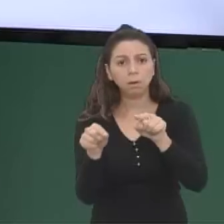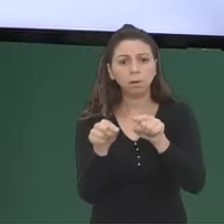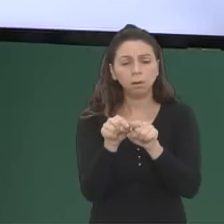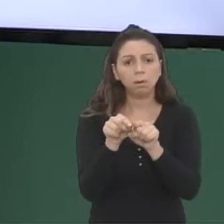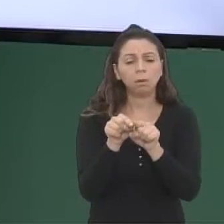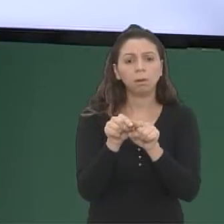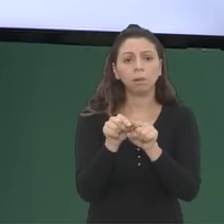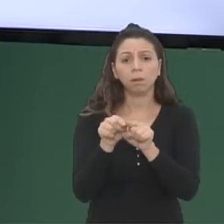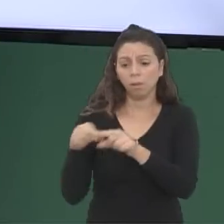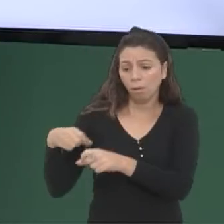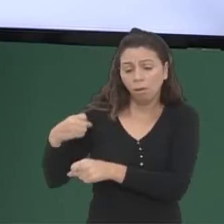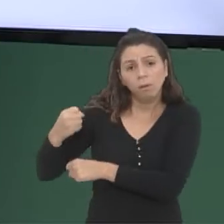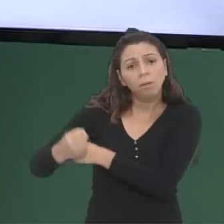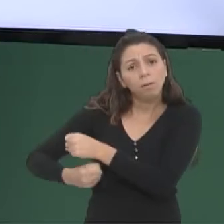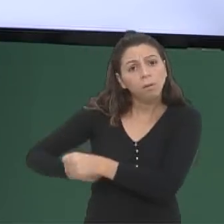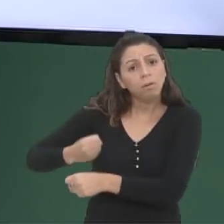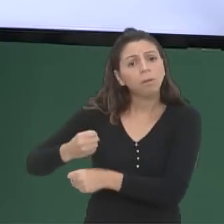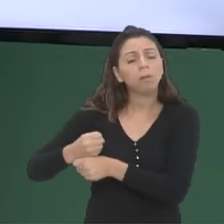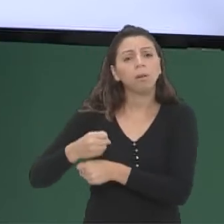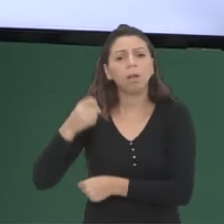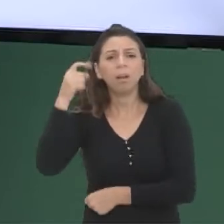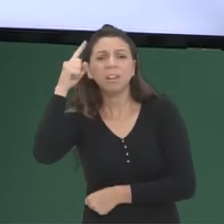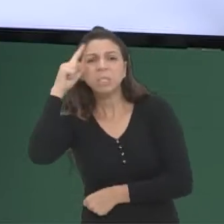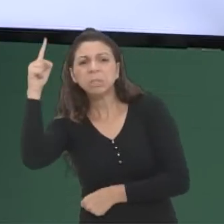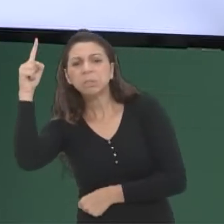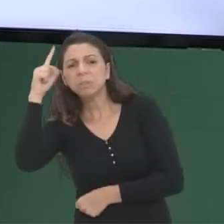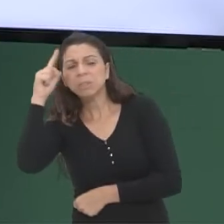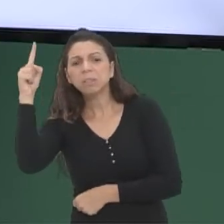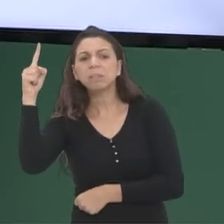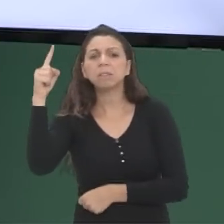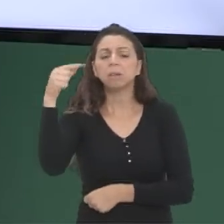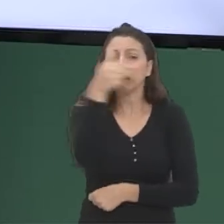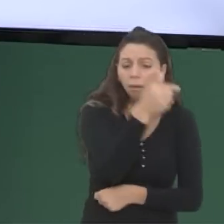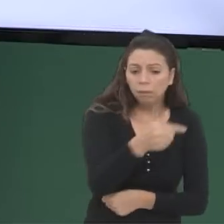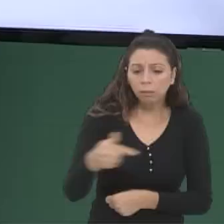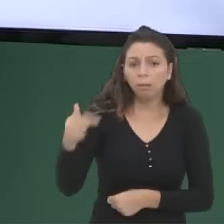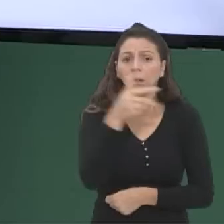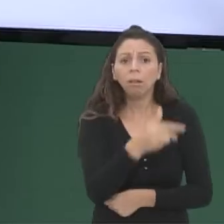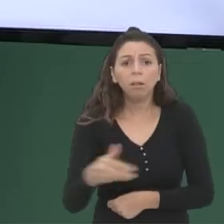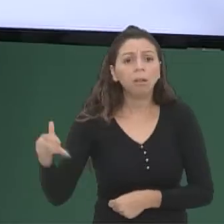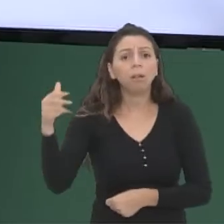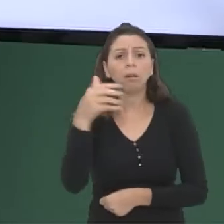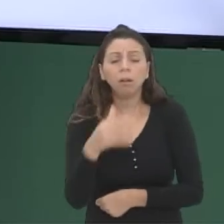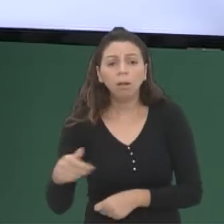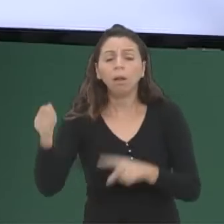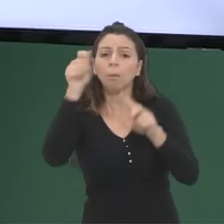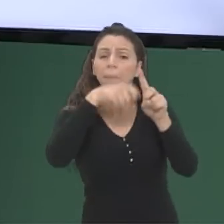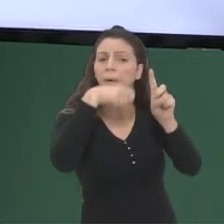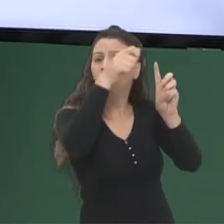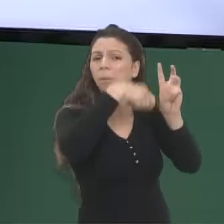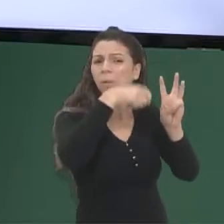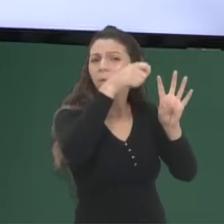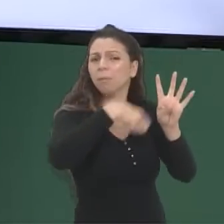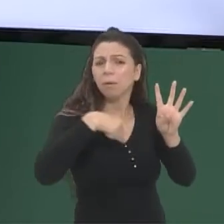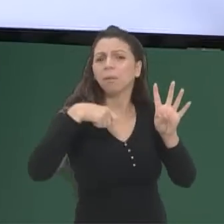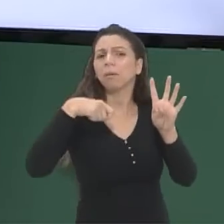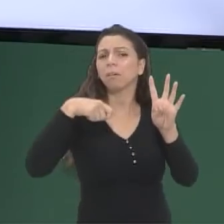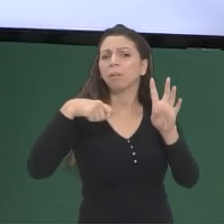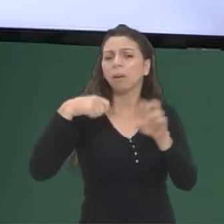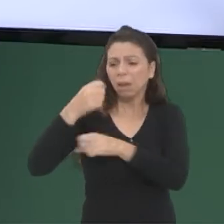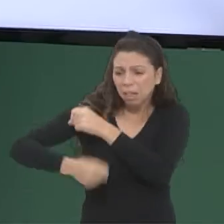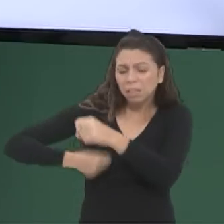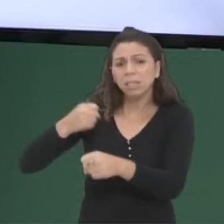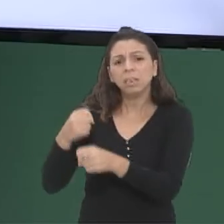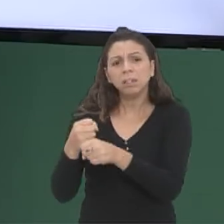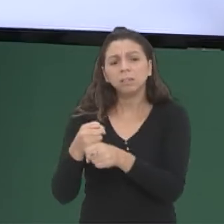a gente conversou? Dias, semanas, meses, anos, muito tempo.